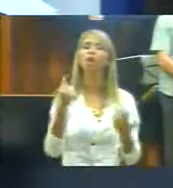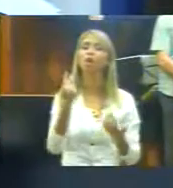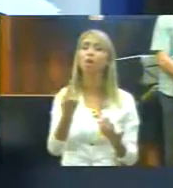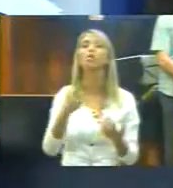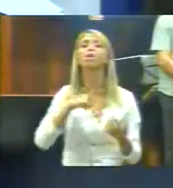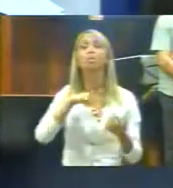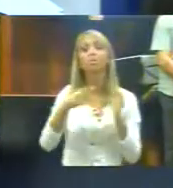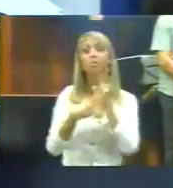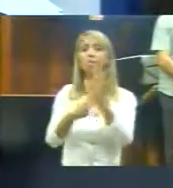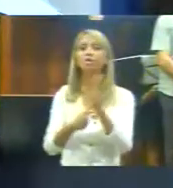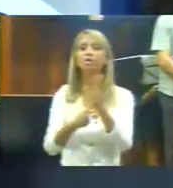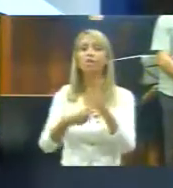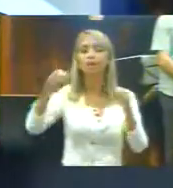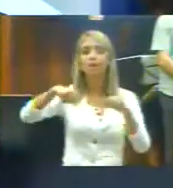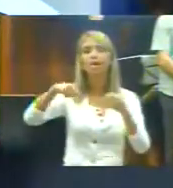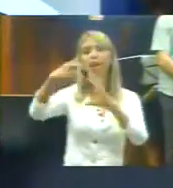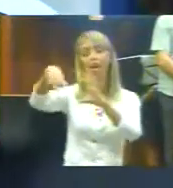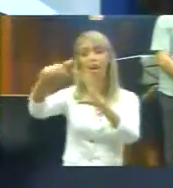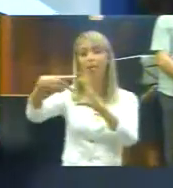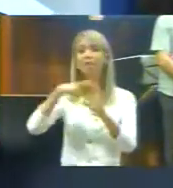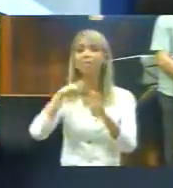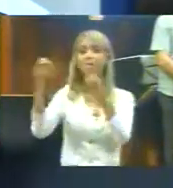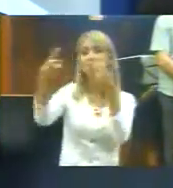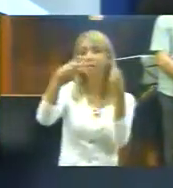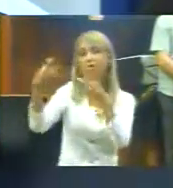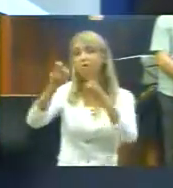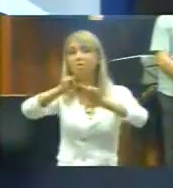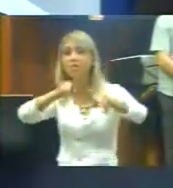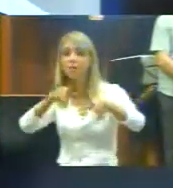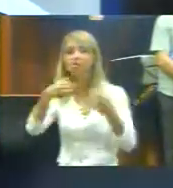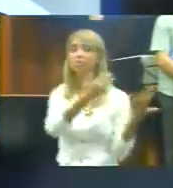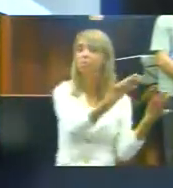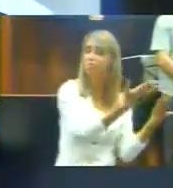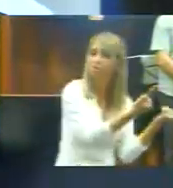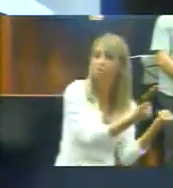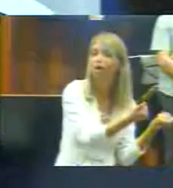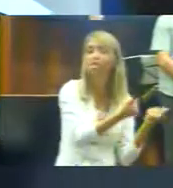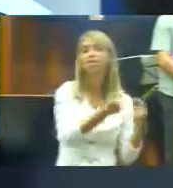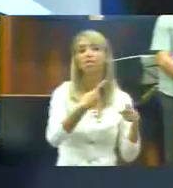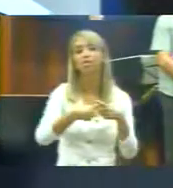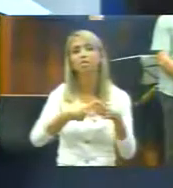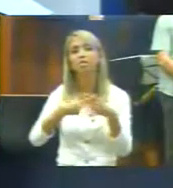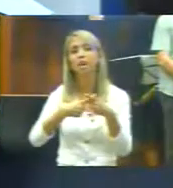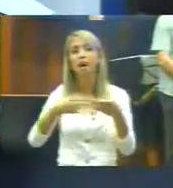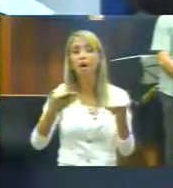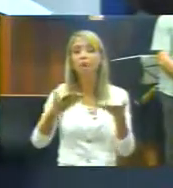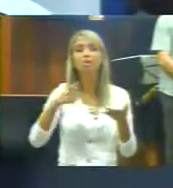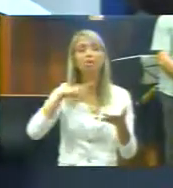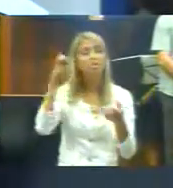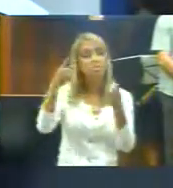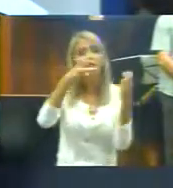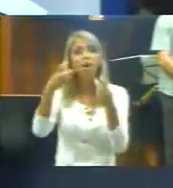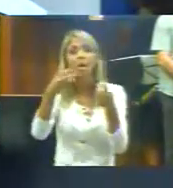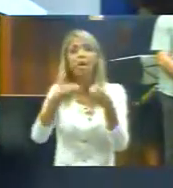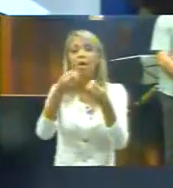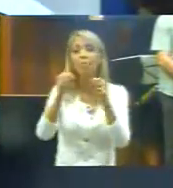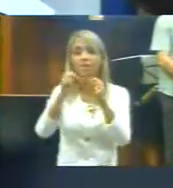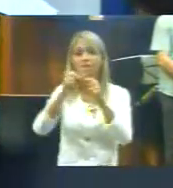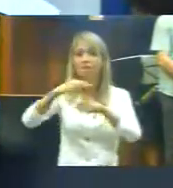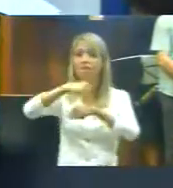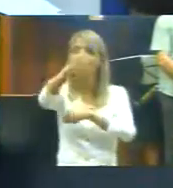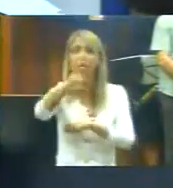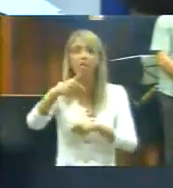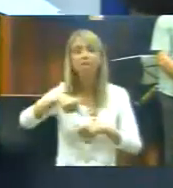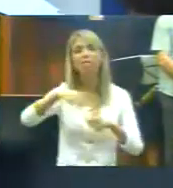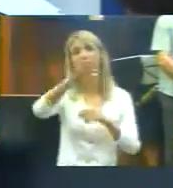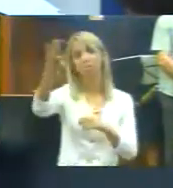nova visão a essa Câmara, uma visão da nossa nova geração, dos jovens. Então, nós estamos correndo atrás para fazer o melhoramento da nossa cidade, juntos